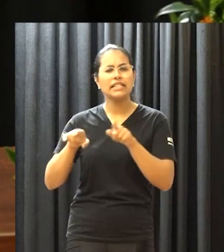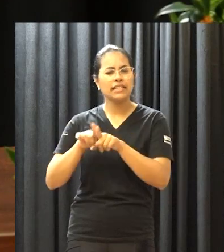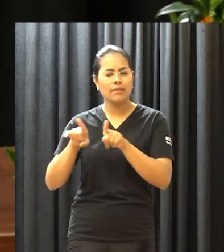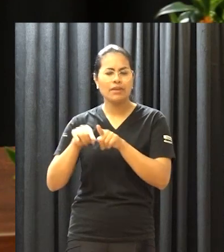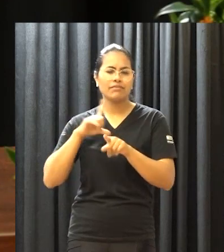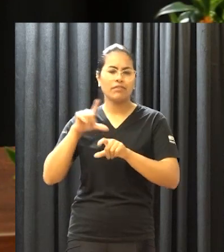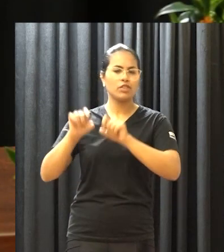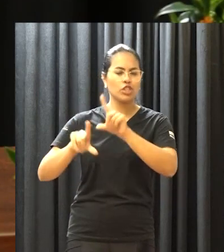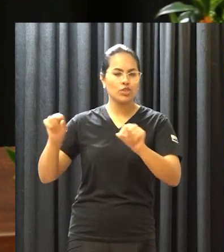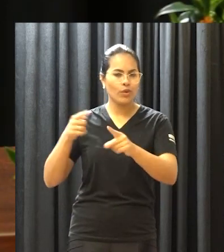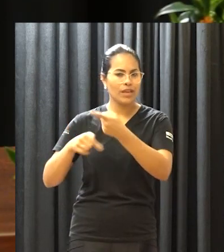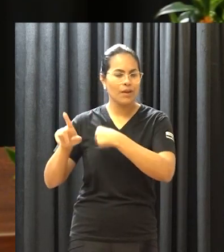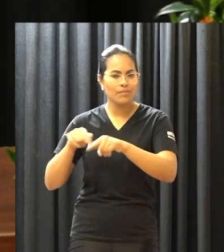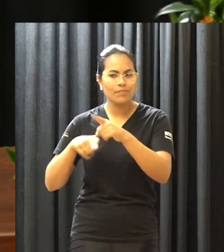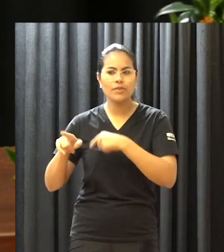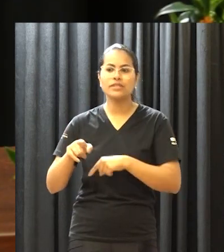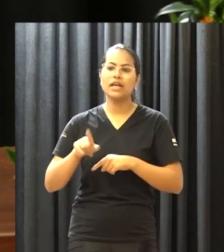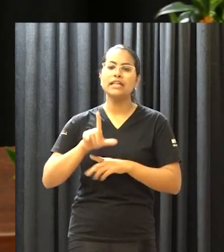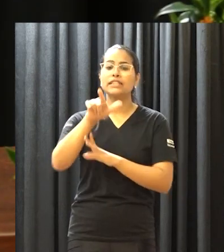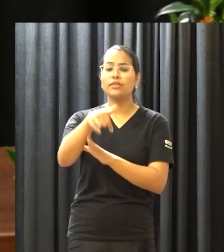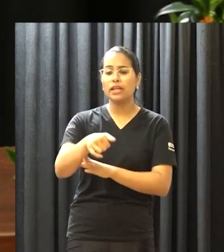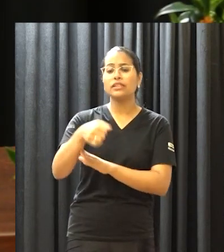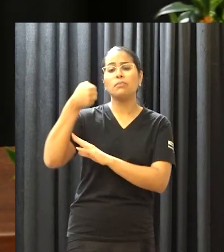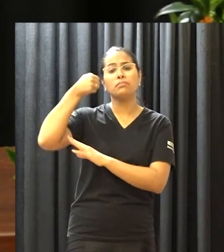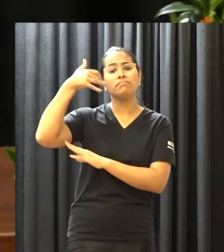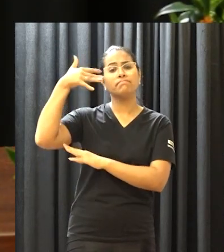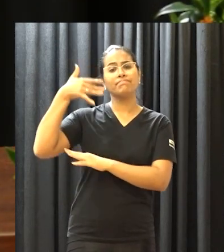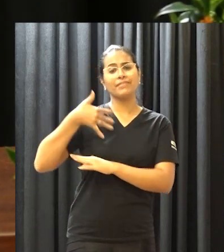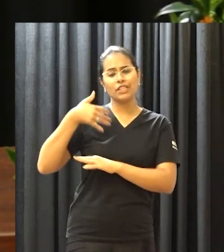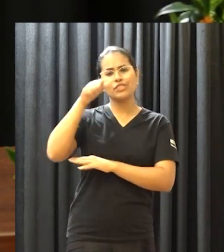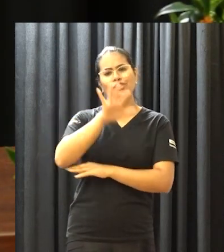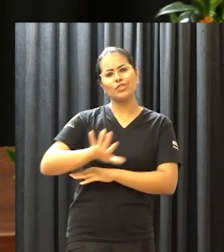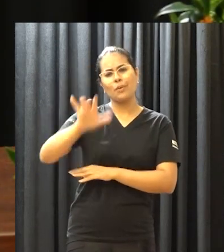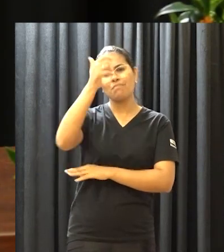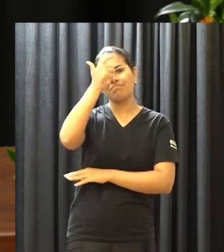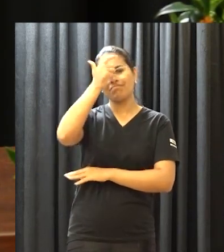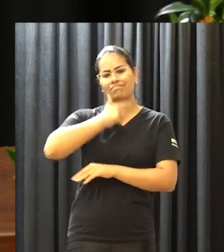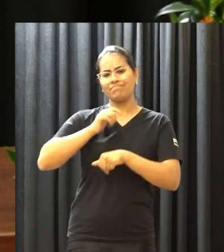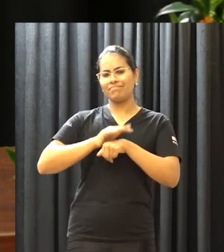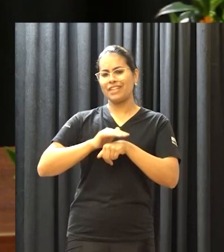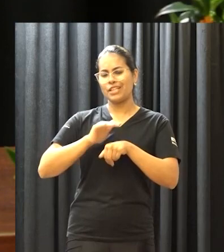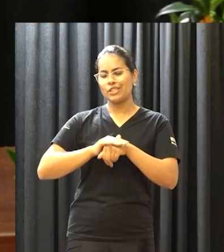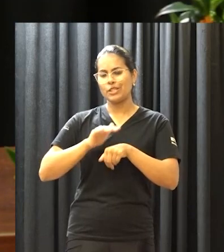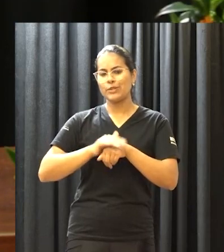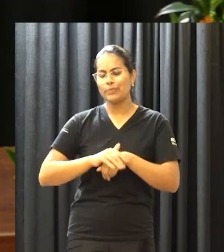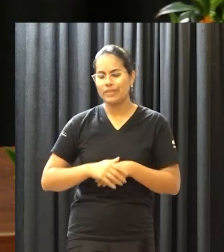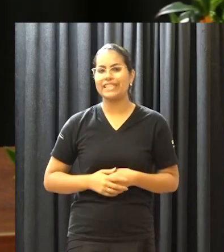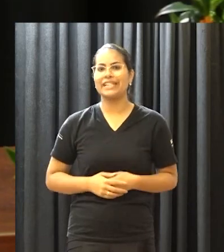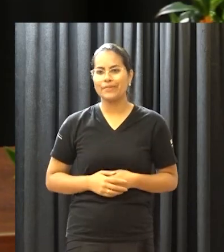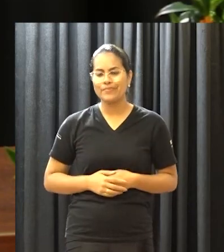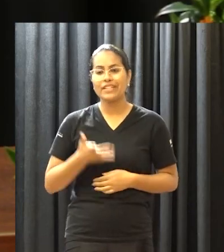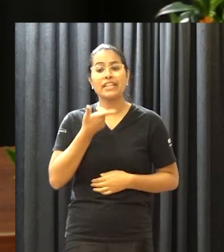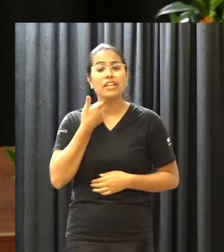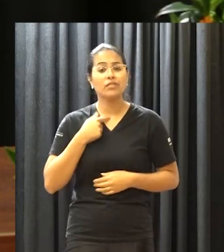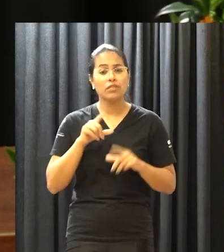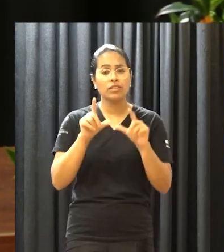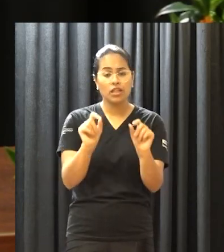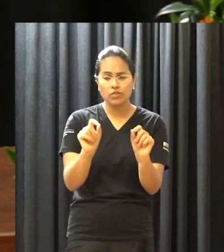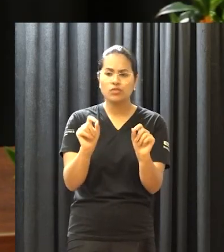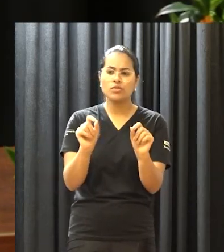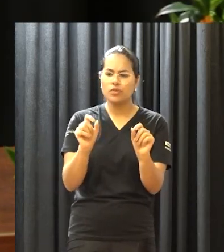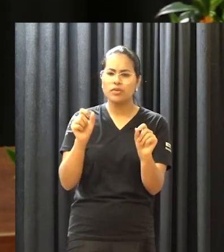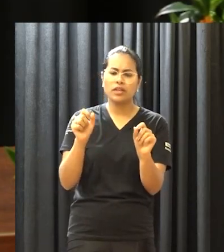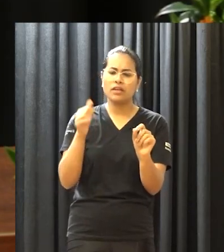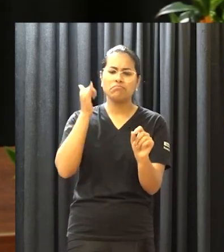elas fazem o seu retrato, né? Então, elas levam adiante e colocam mais longe aquilo que elas querem narrar sobre a